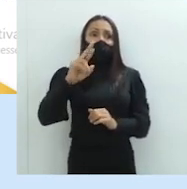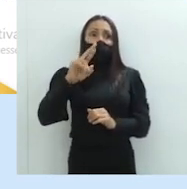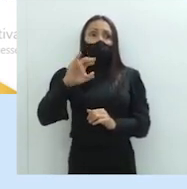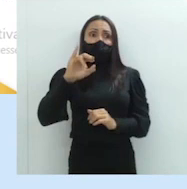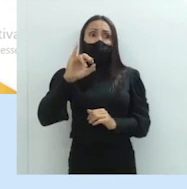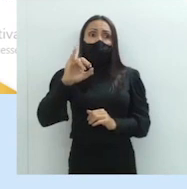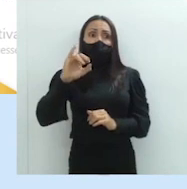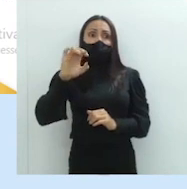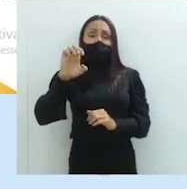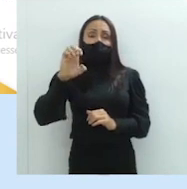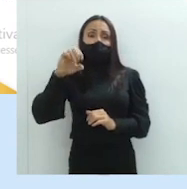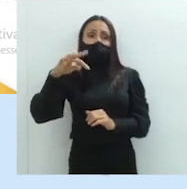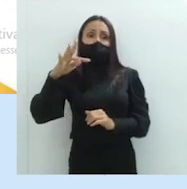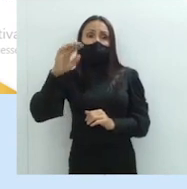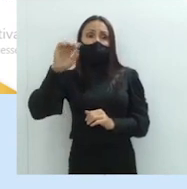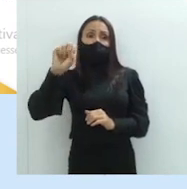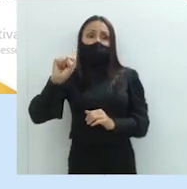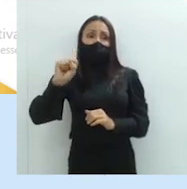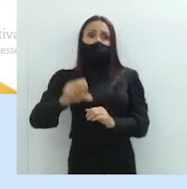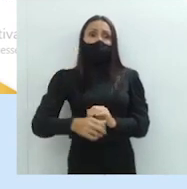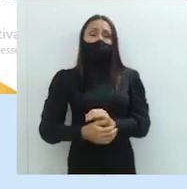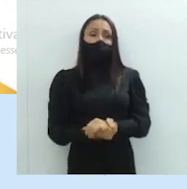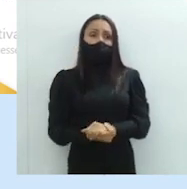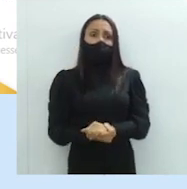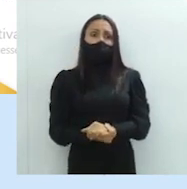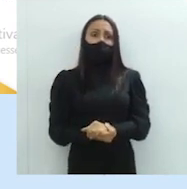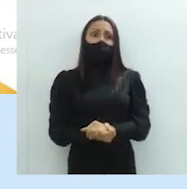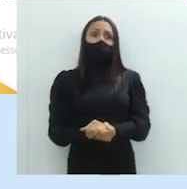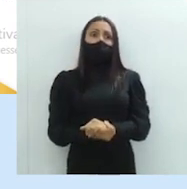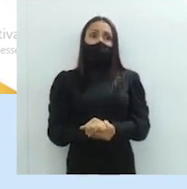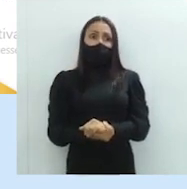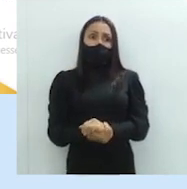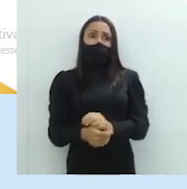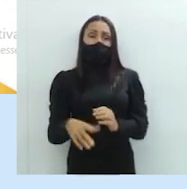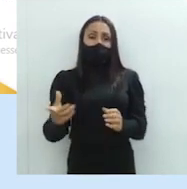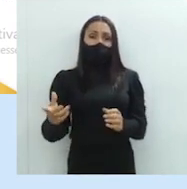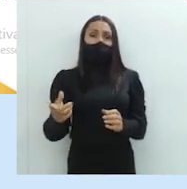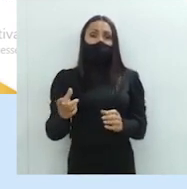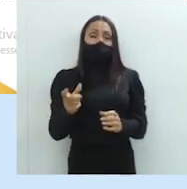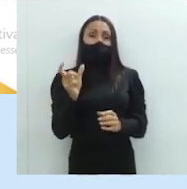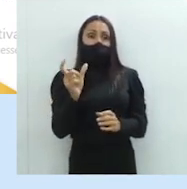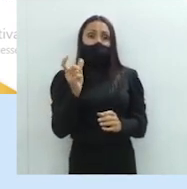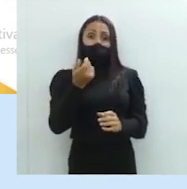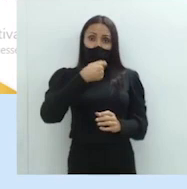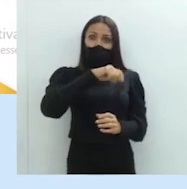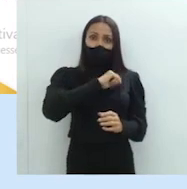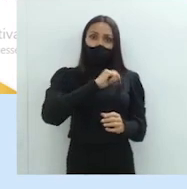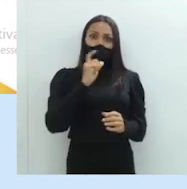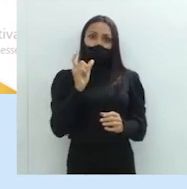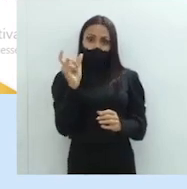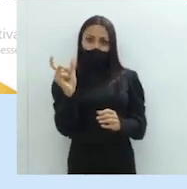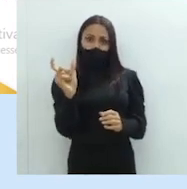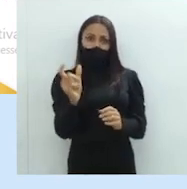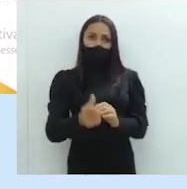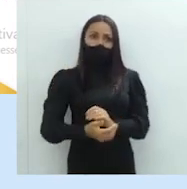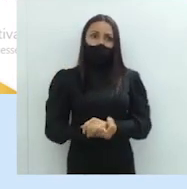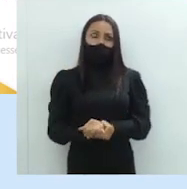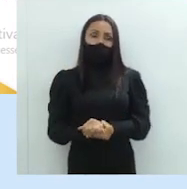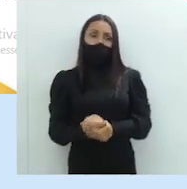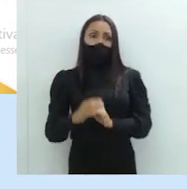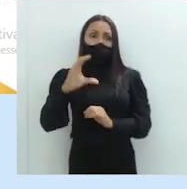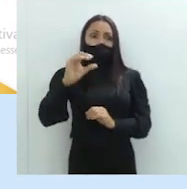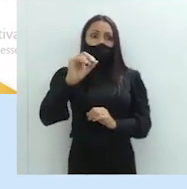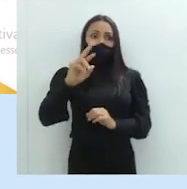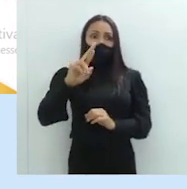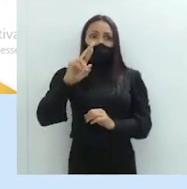entre rios e Corriente. Espanhol, hein? Então o cara tá podendo, hein? Brincadeira, você que tá em casa aí